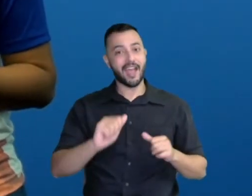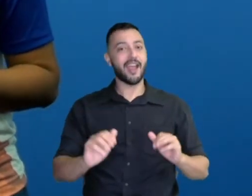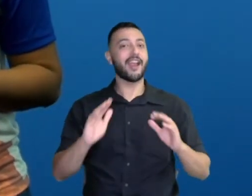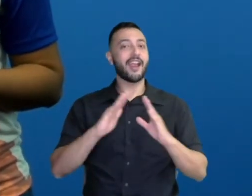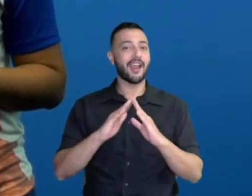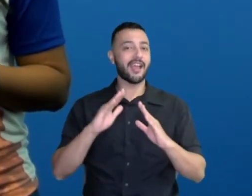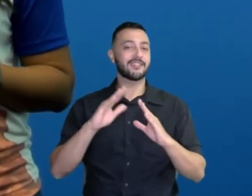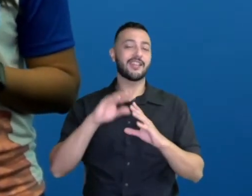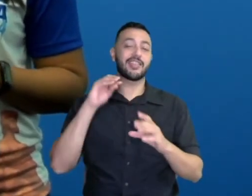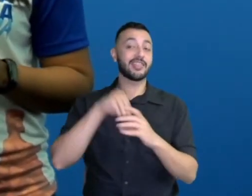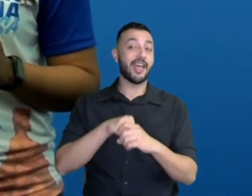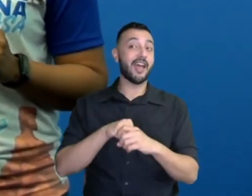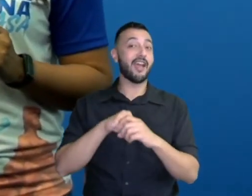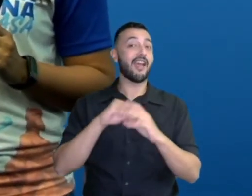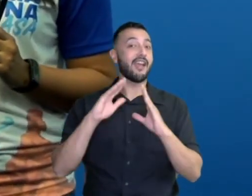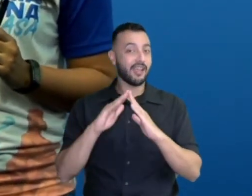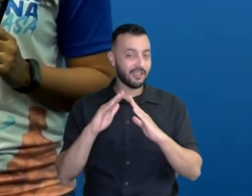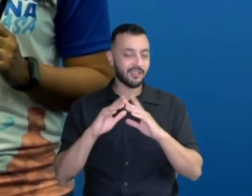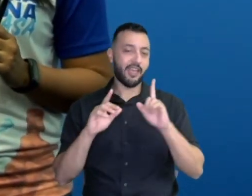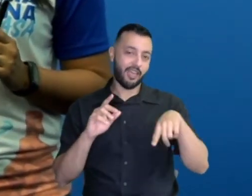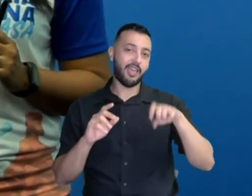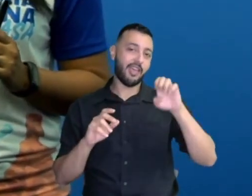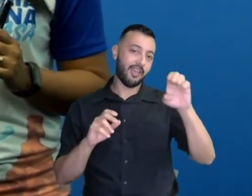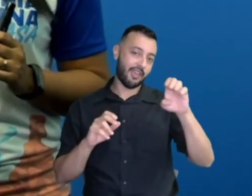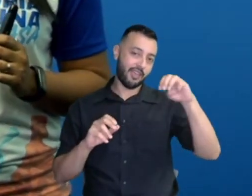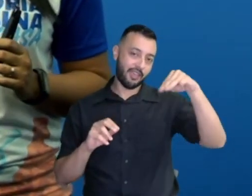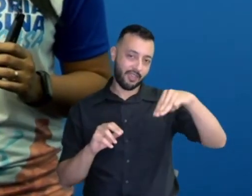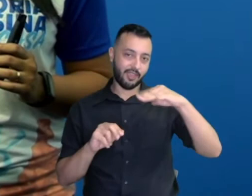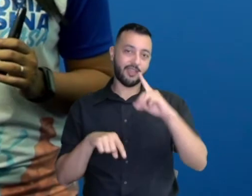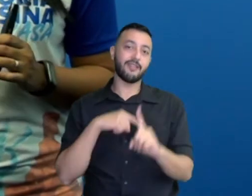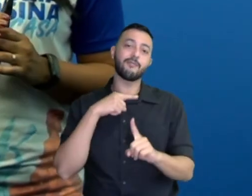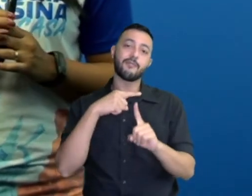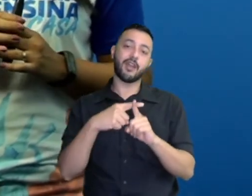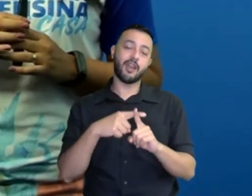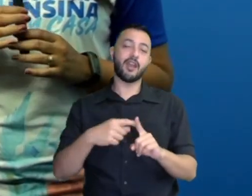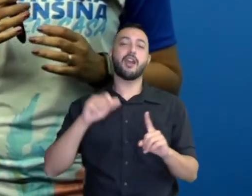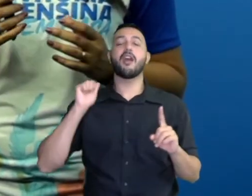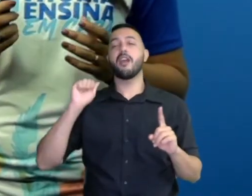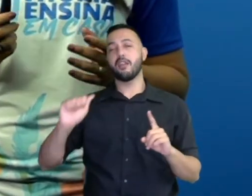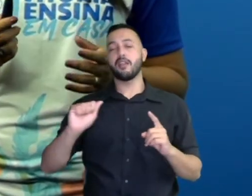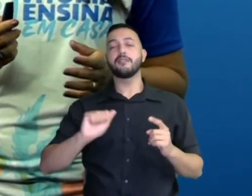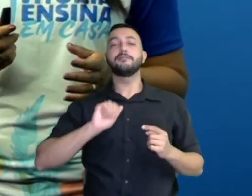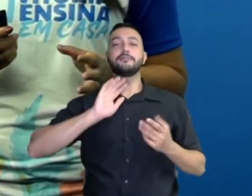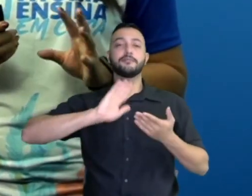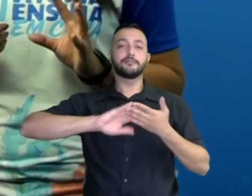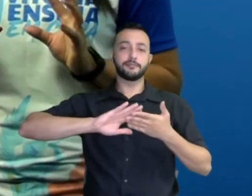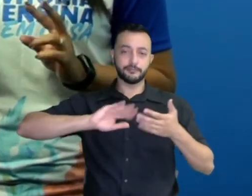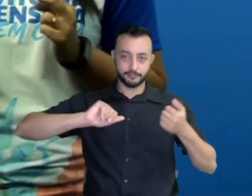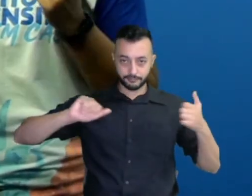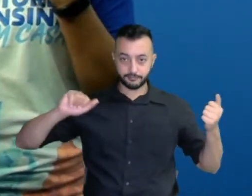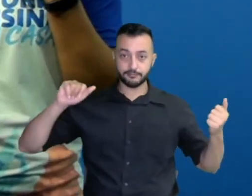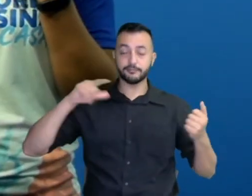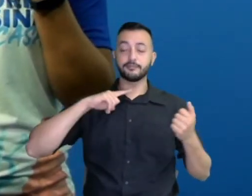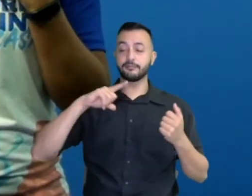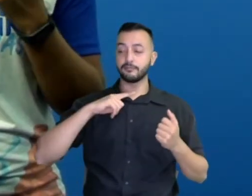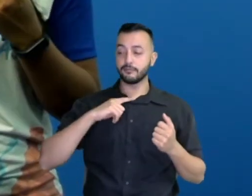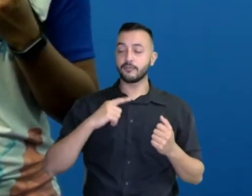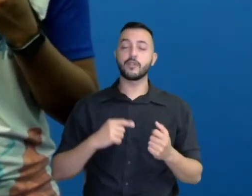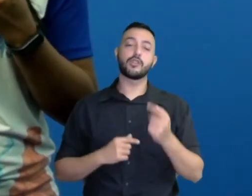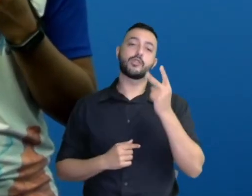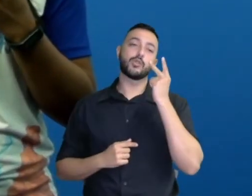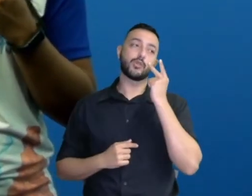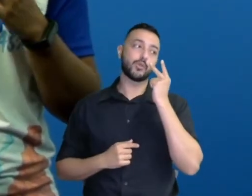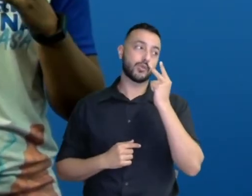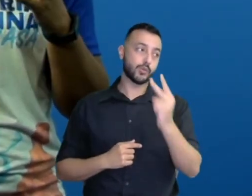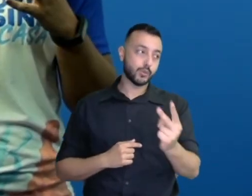Esse na é a preposição em, mais o artigo a. Em espanhol, a gente só tem